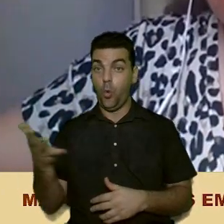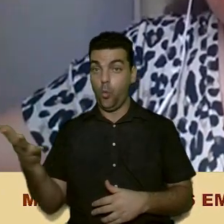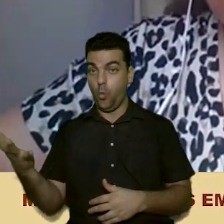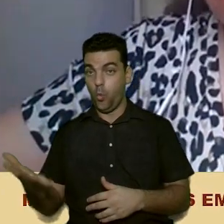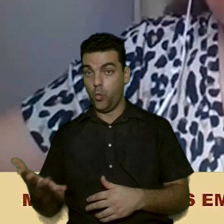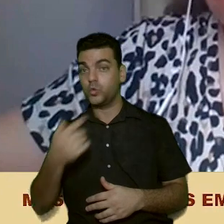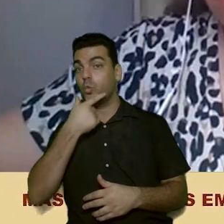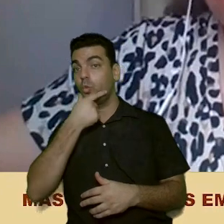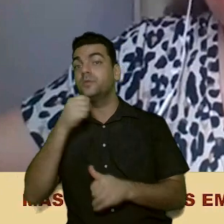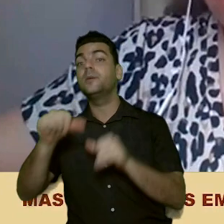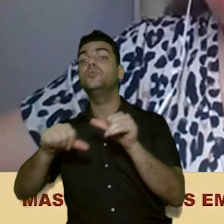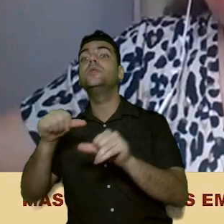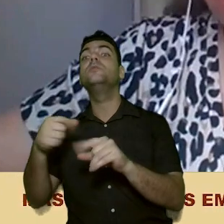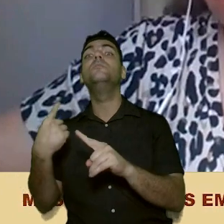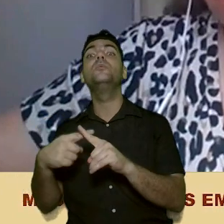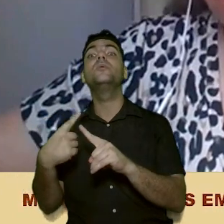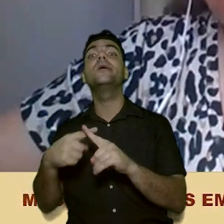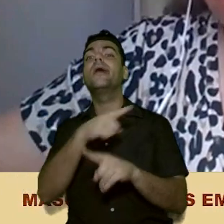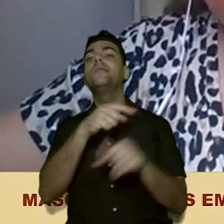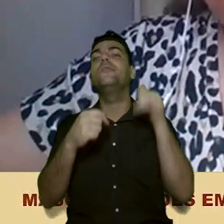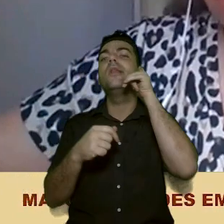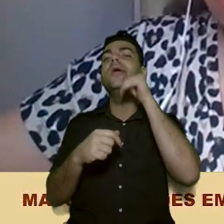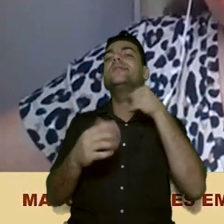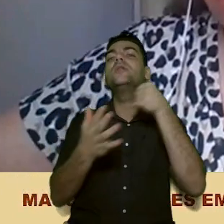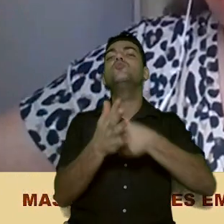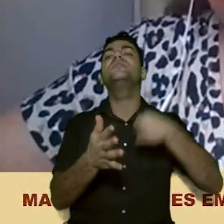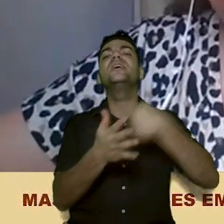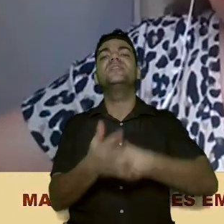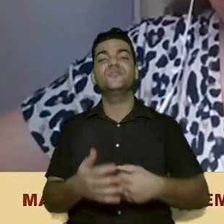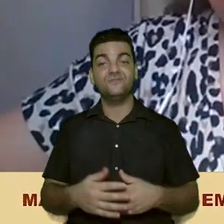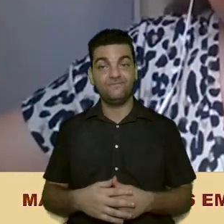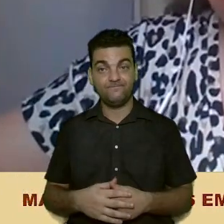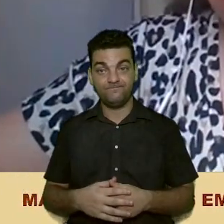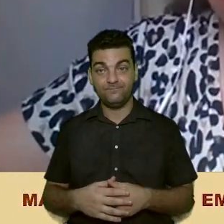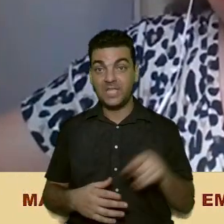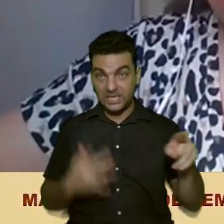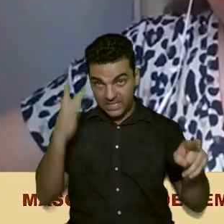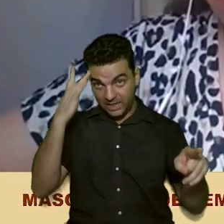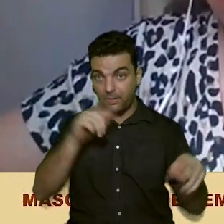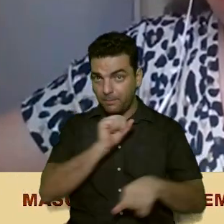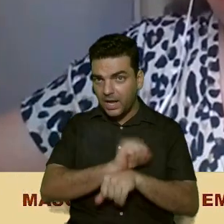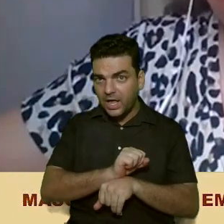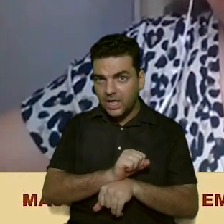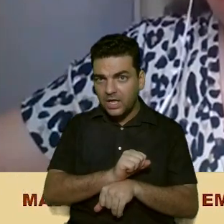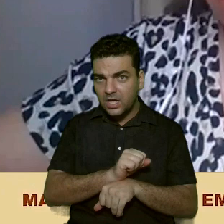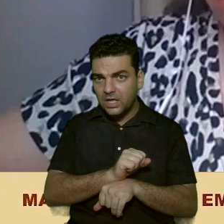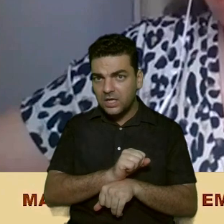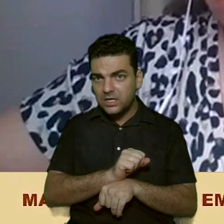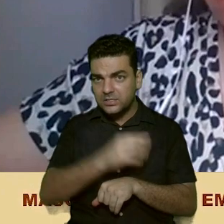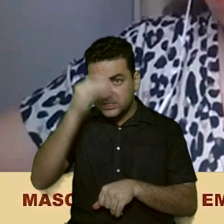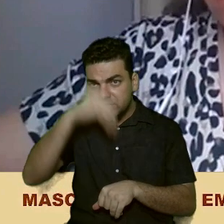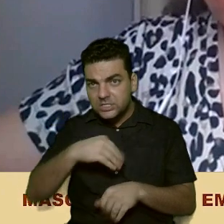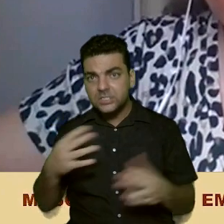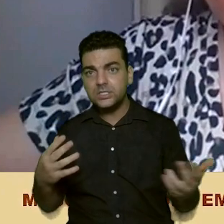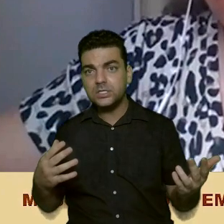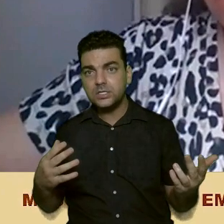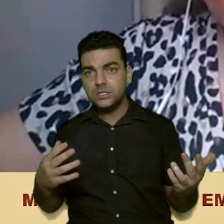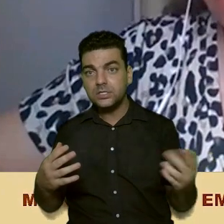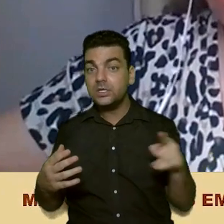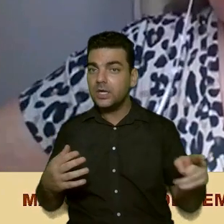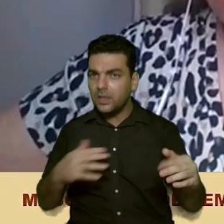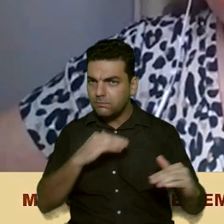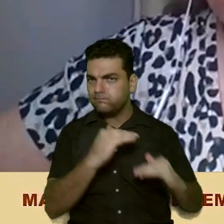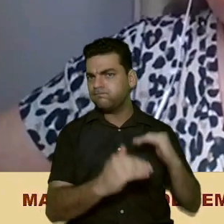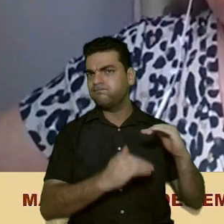né? E aí os caras falam, porque a mulher é feminista, é feminazi. Cara, você acha que as mulheres iam conseguir o que elas conseguiram, espaço, né? A tentativa de